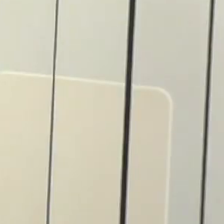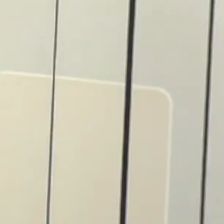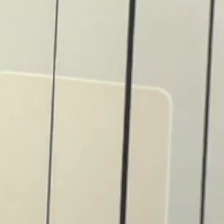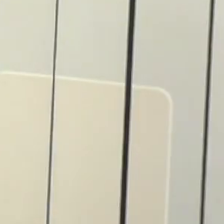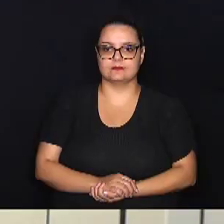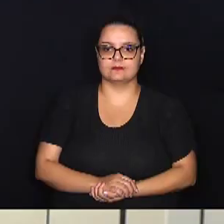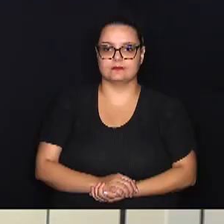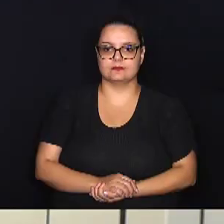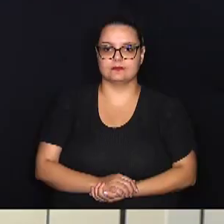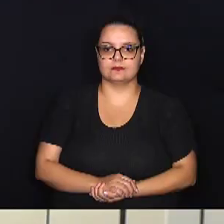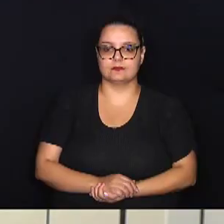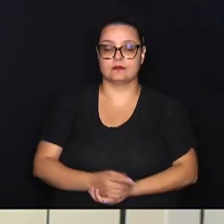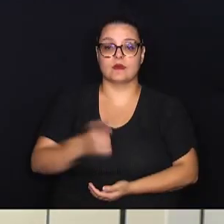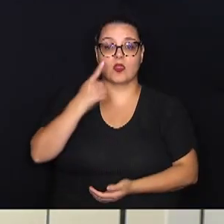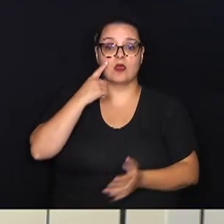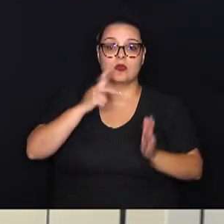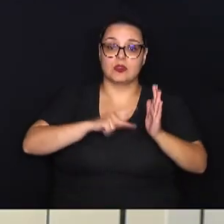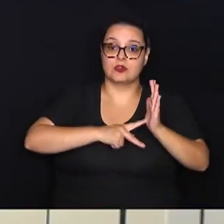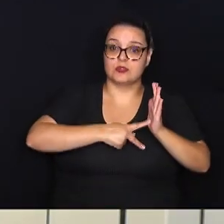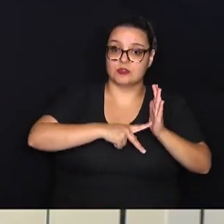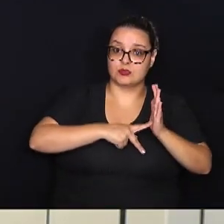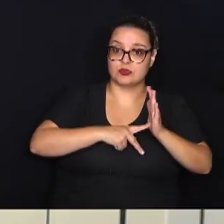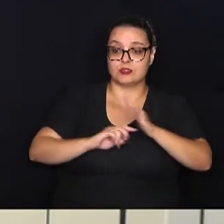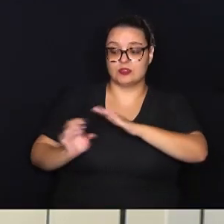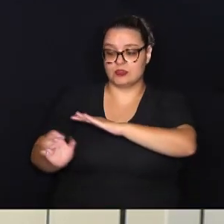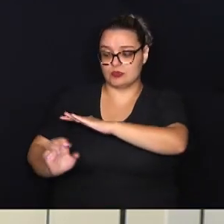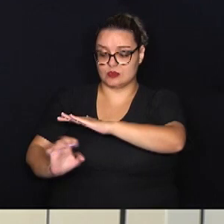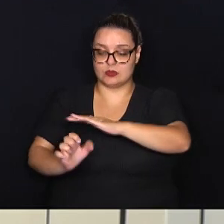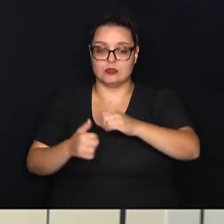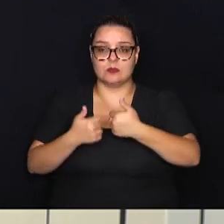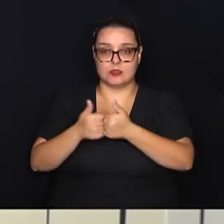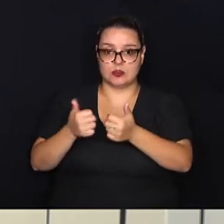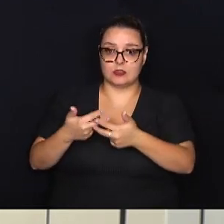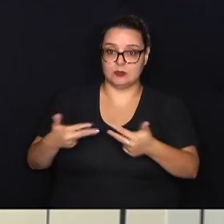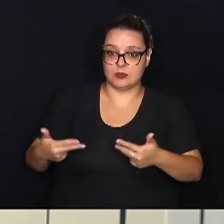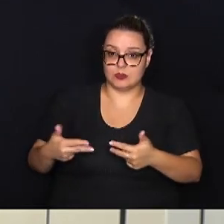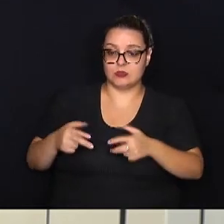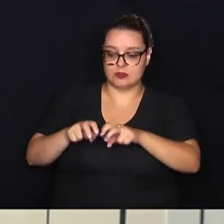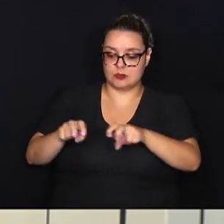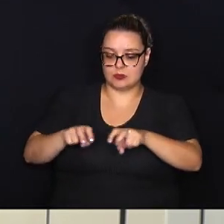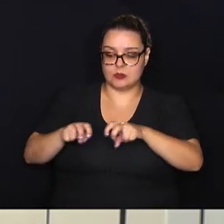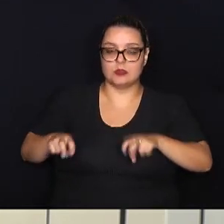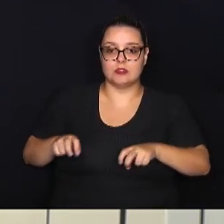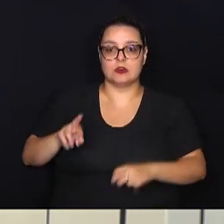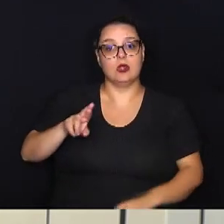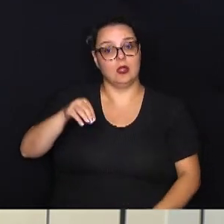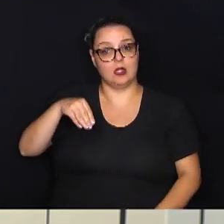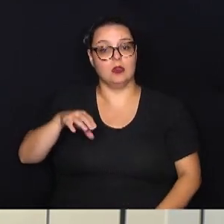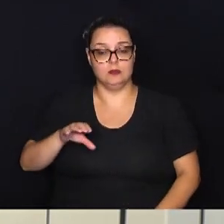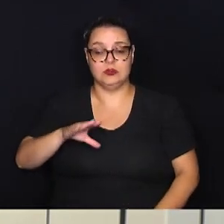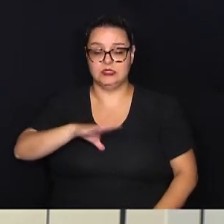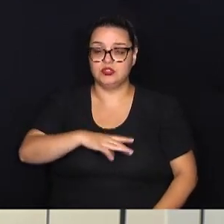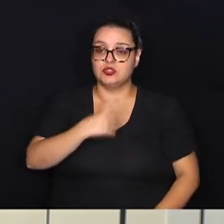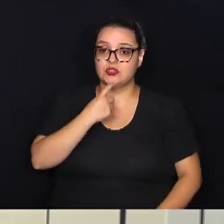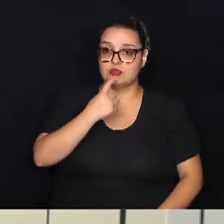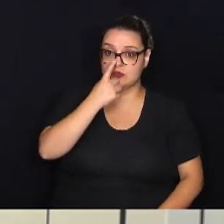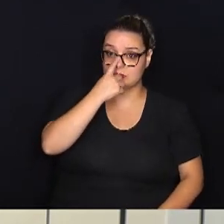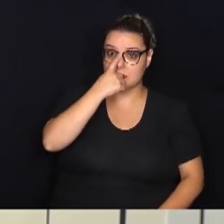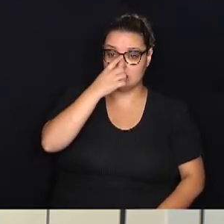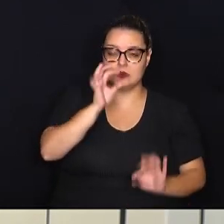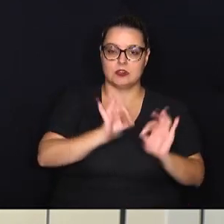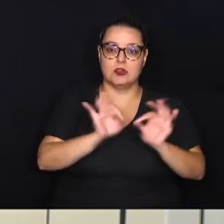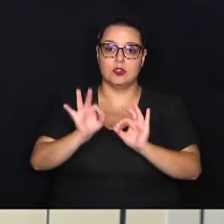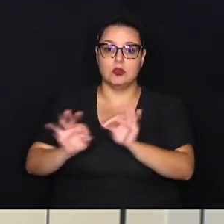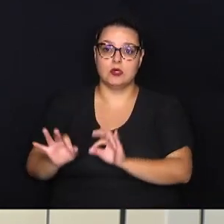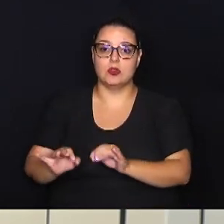E olha só, o Sindicato das Empresas de Transporte de Passageiros da região metropolitana de Campinas está organizando